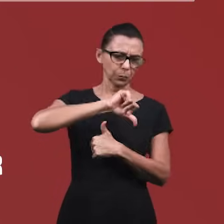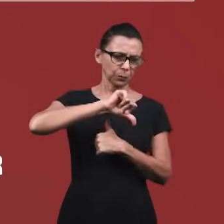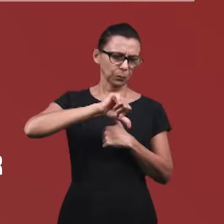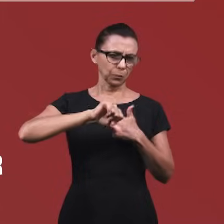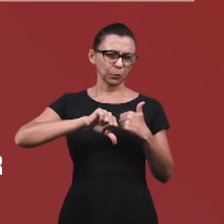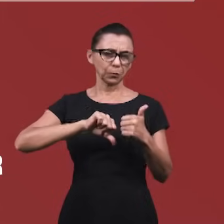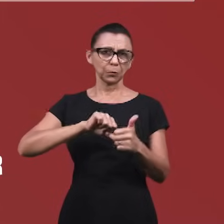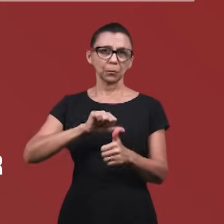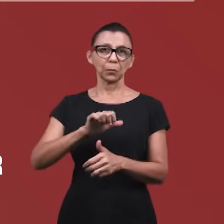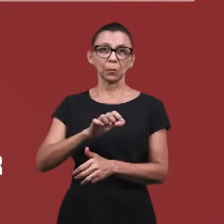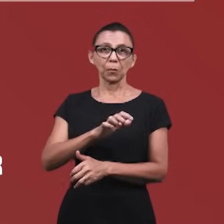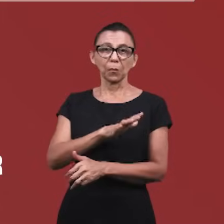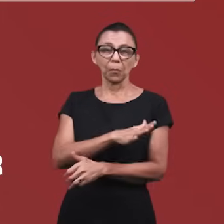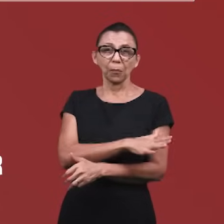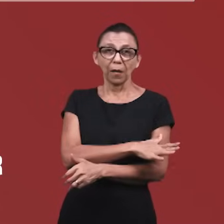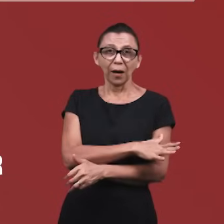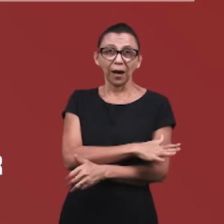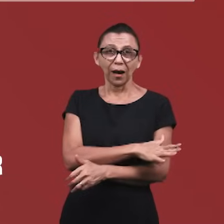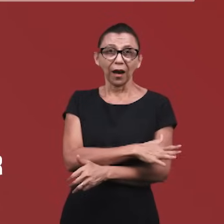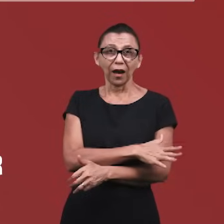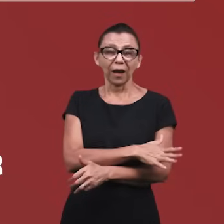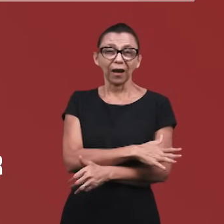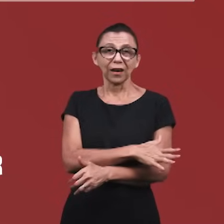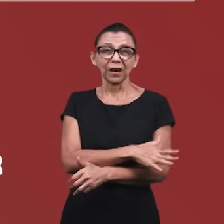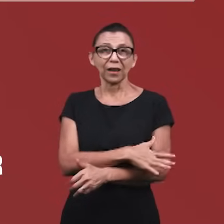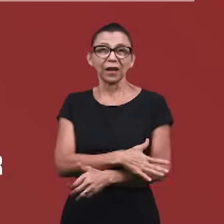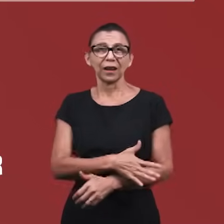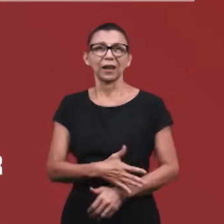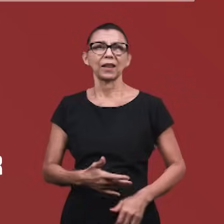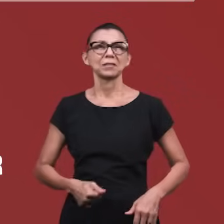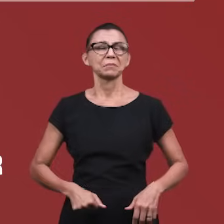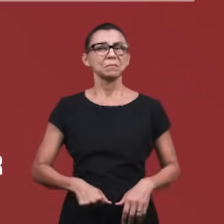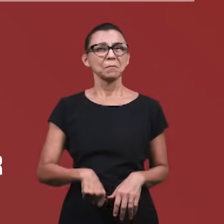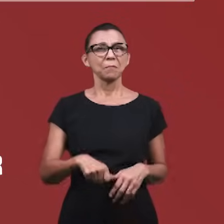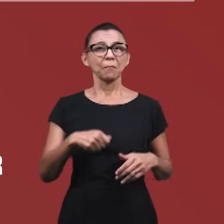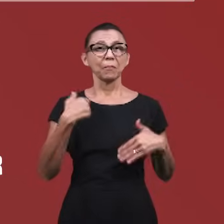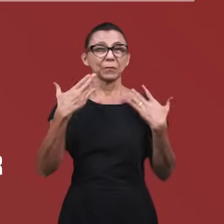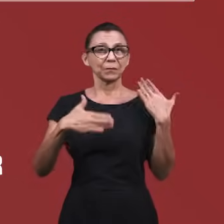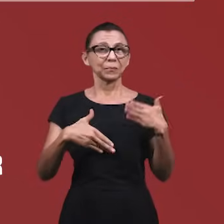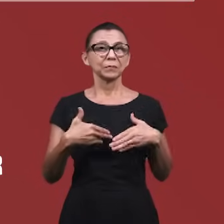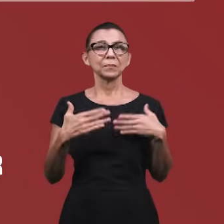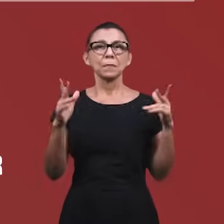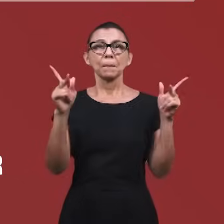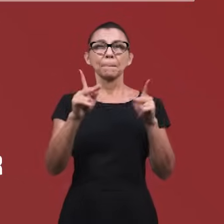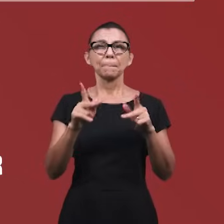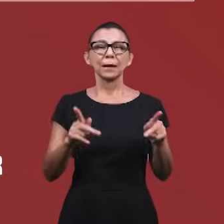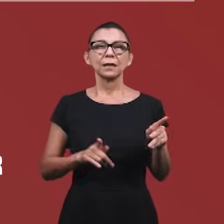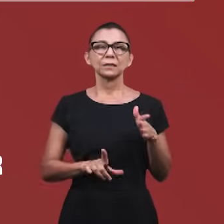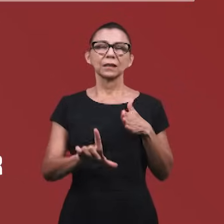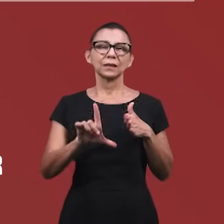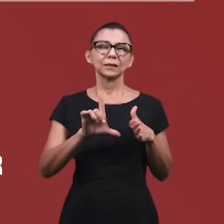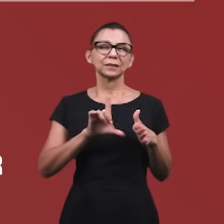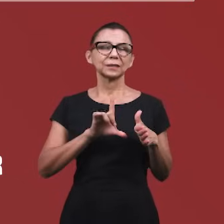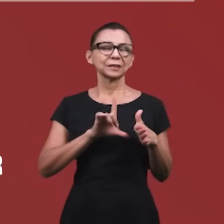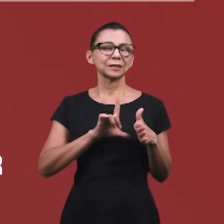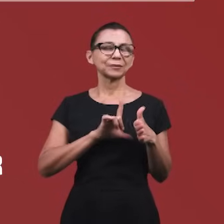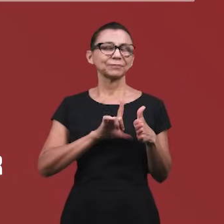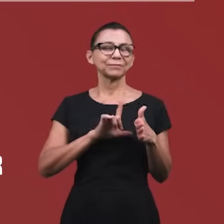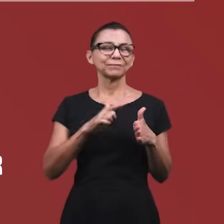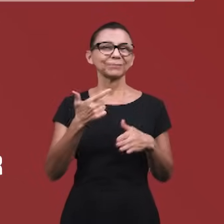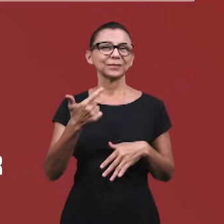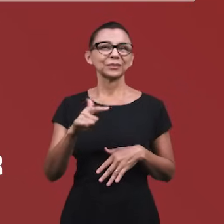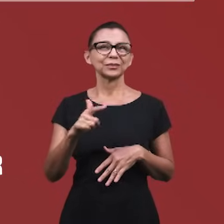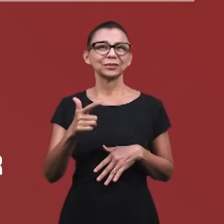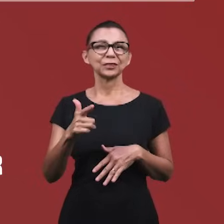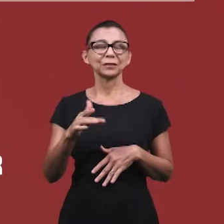transformou não tinha paz nem alegria até que o